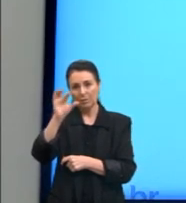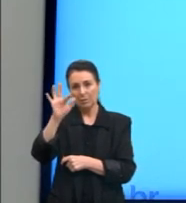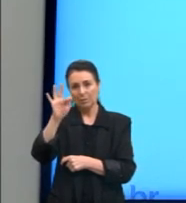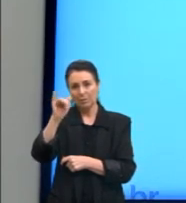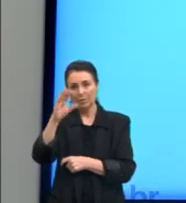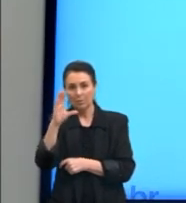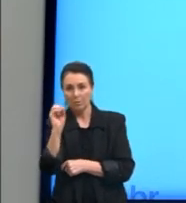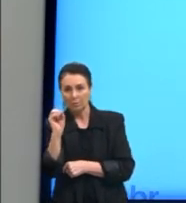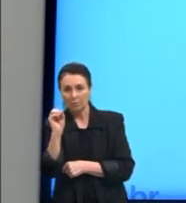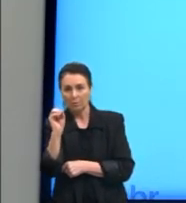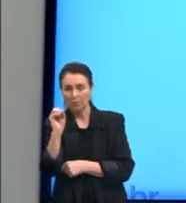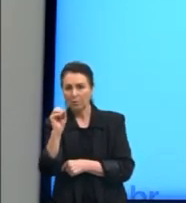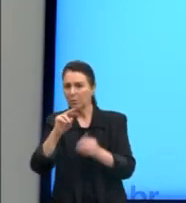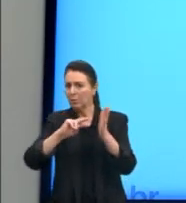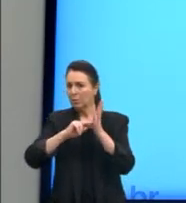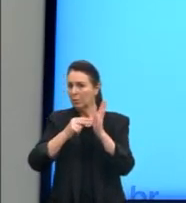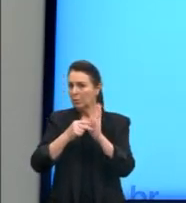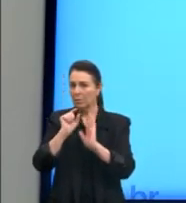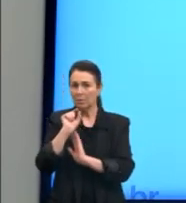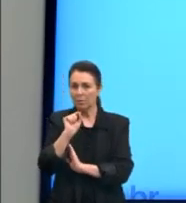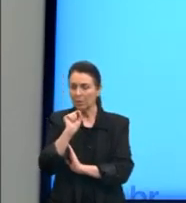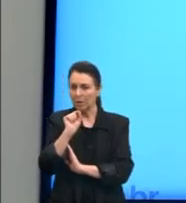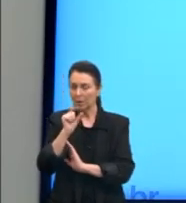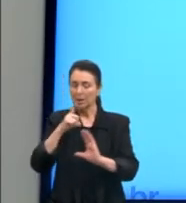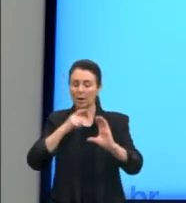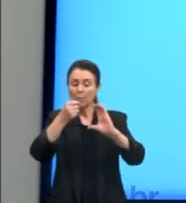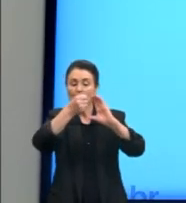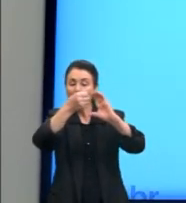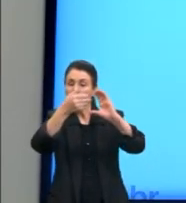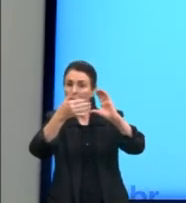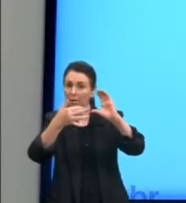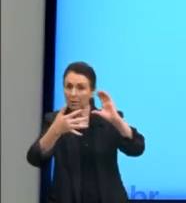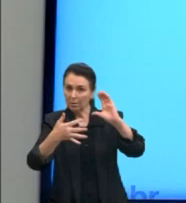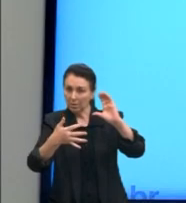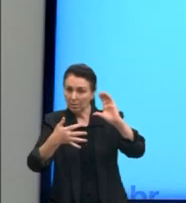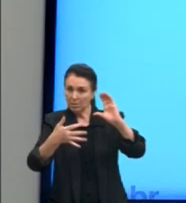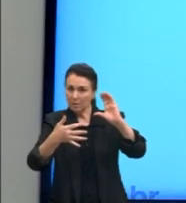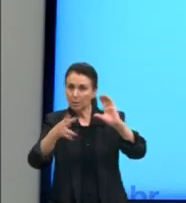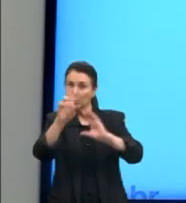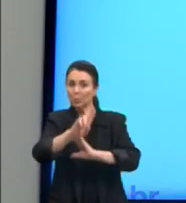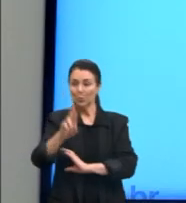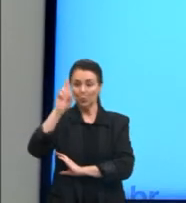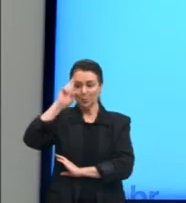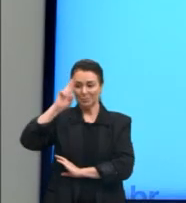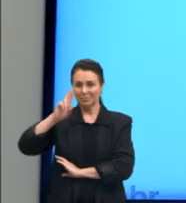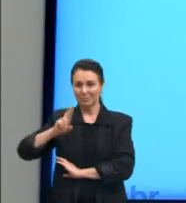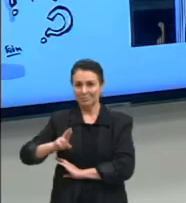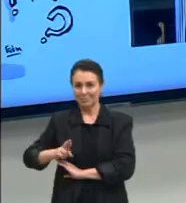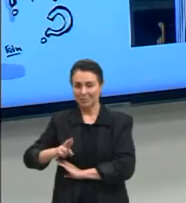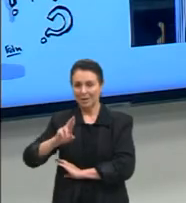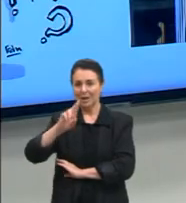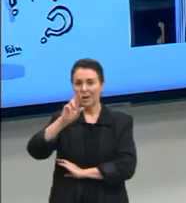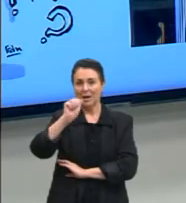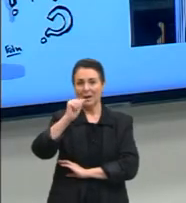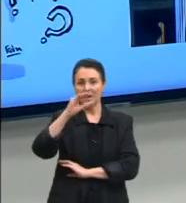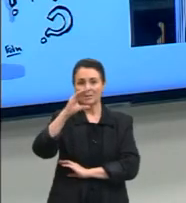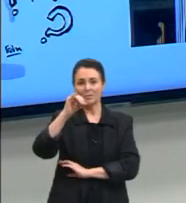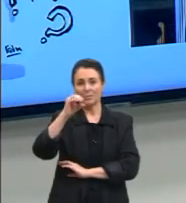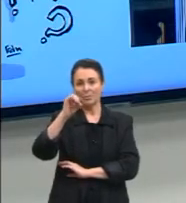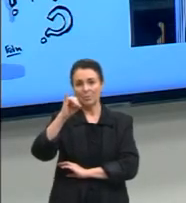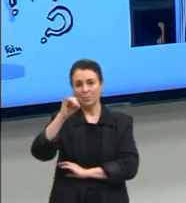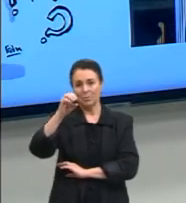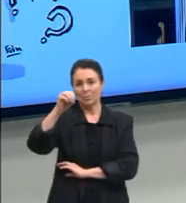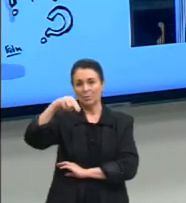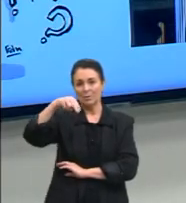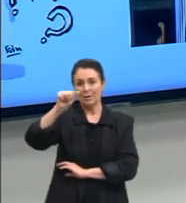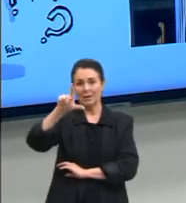ele é e se caracteriza por essa racionalidade e pela por essa problematização